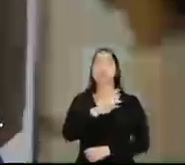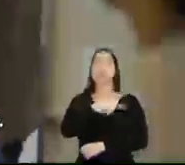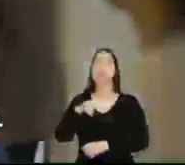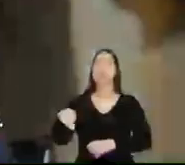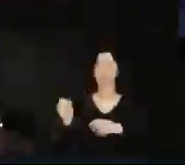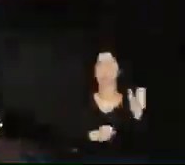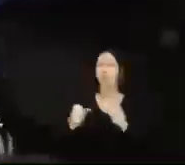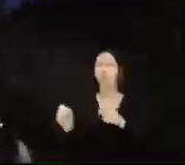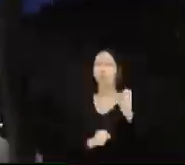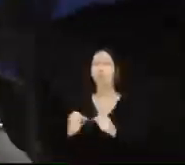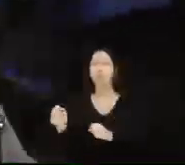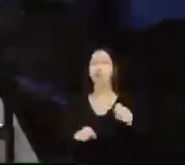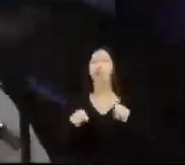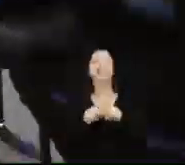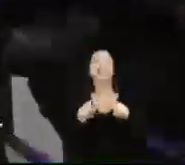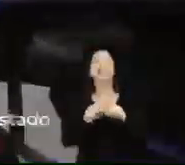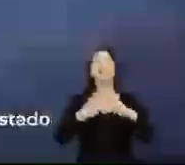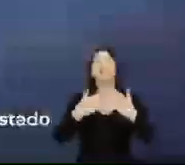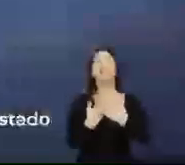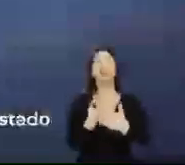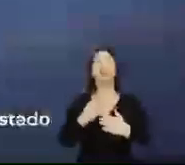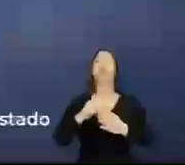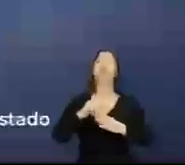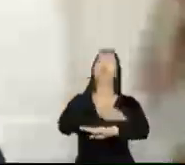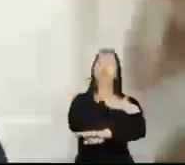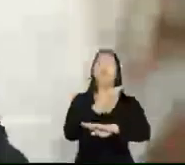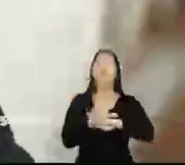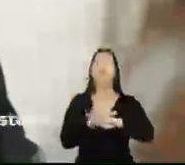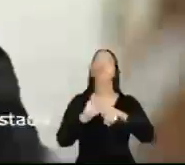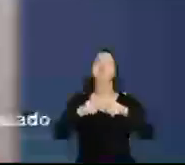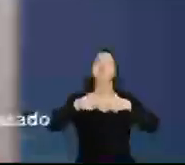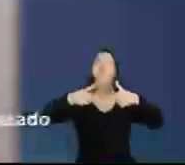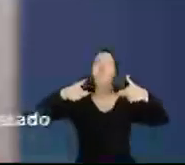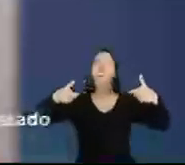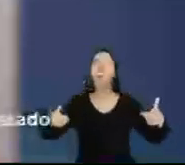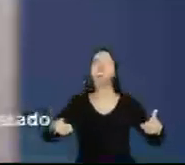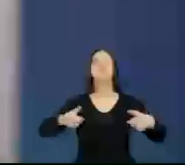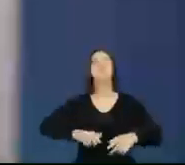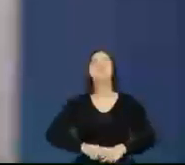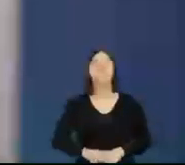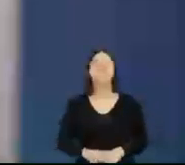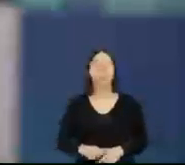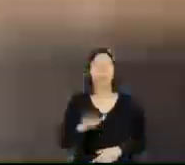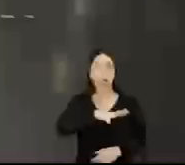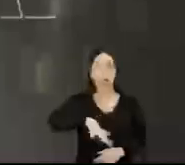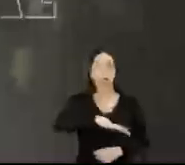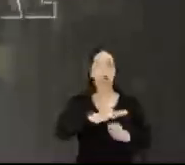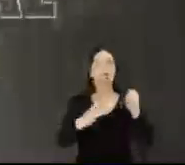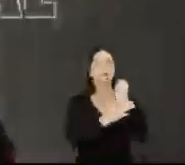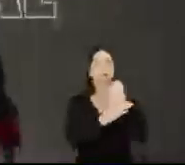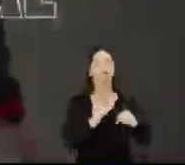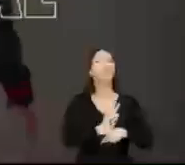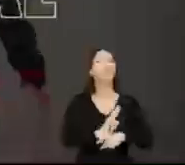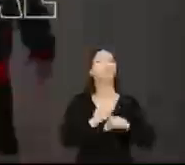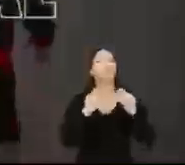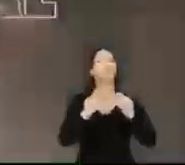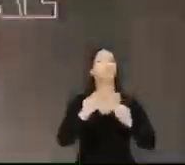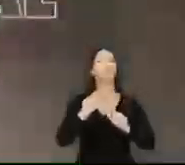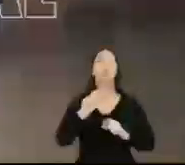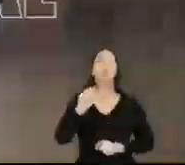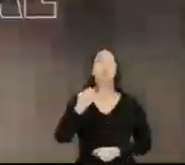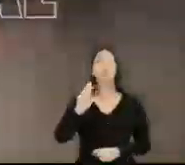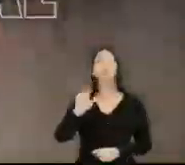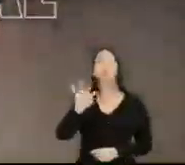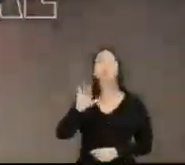autorizei a contratação de 15 mil novos professores. Nós vamos consolidar as escolas de tempo integral no estado e vamos continuar ampliando as escolas de